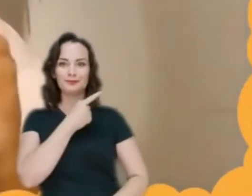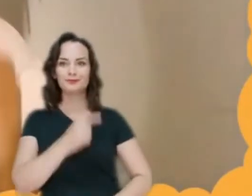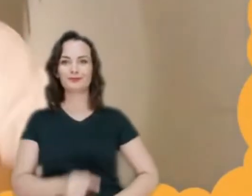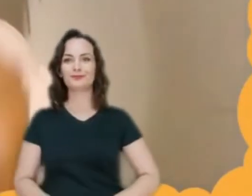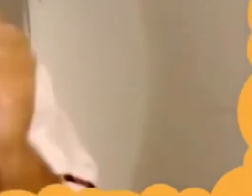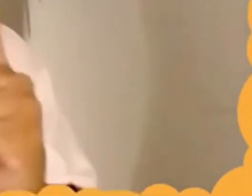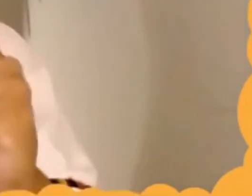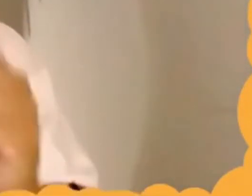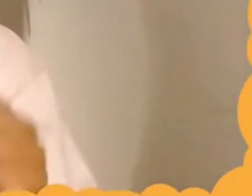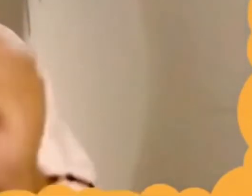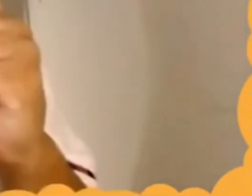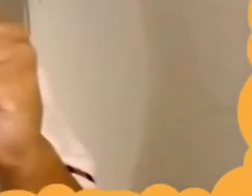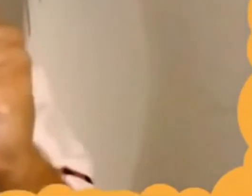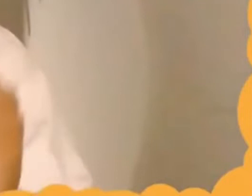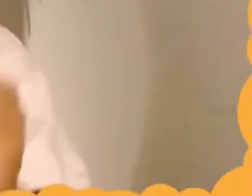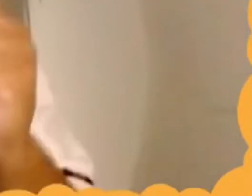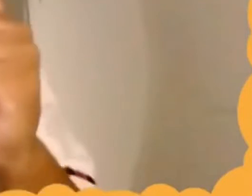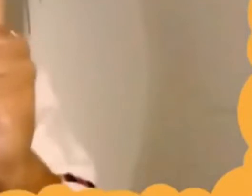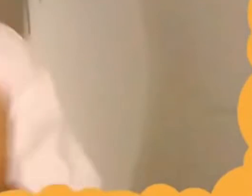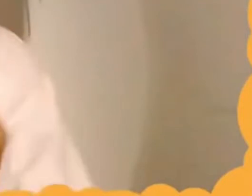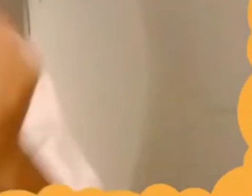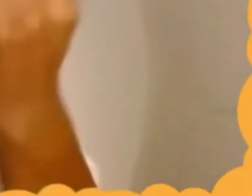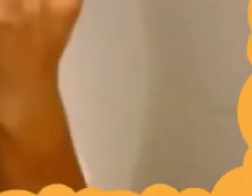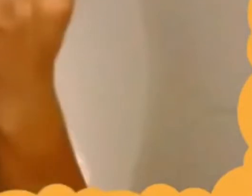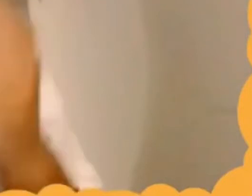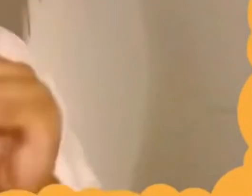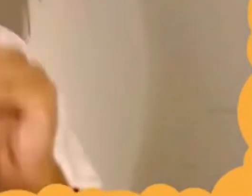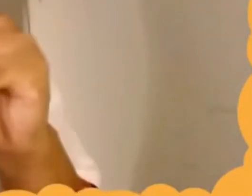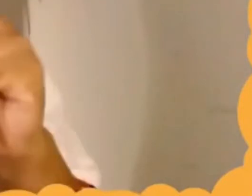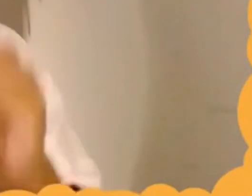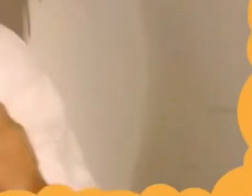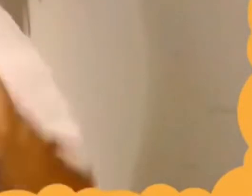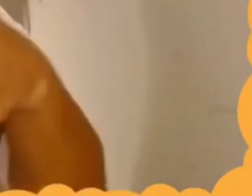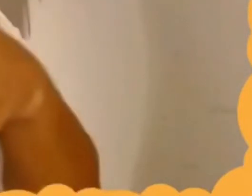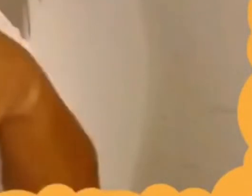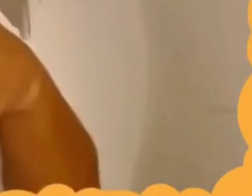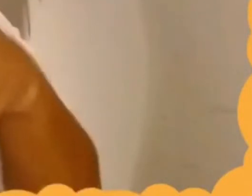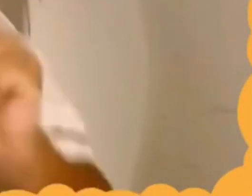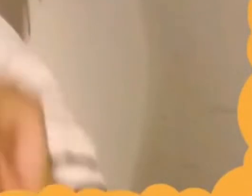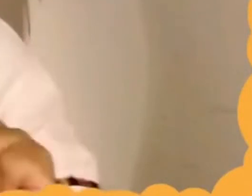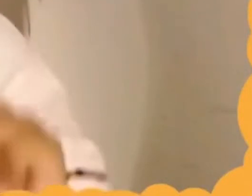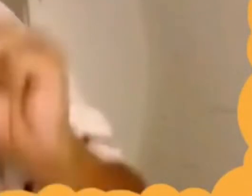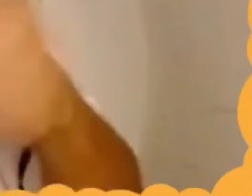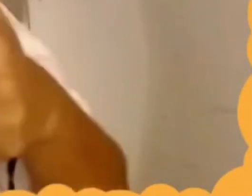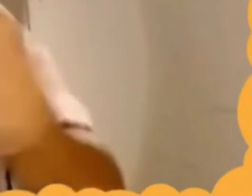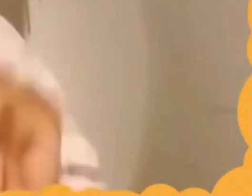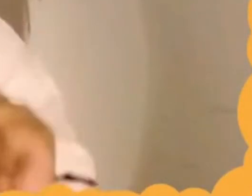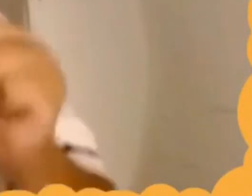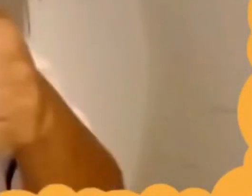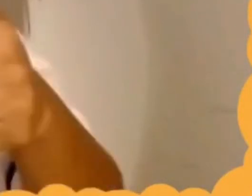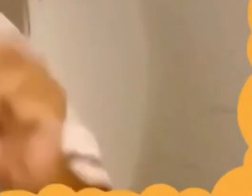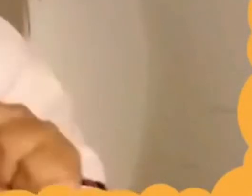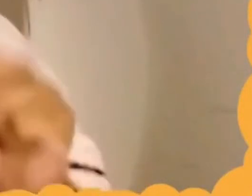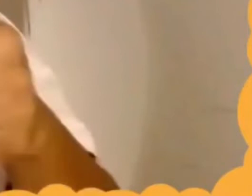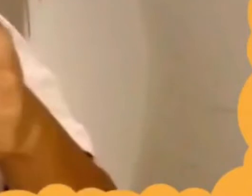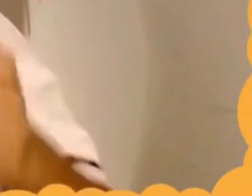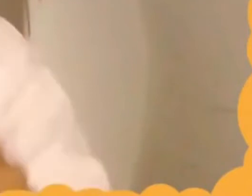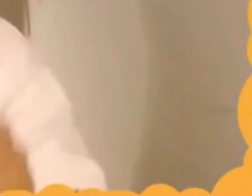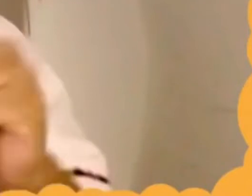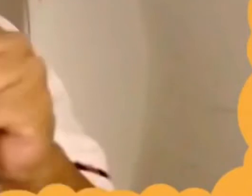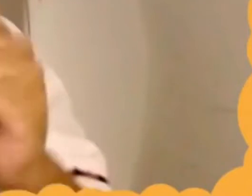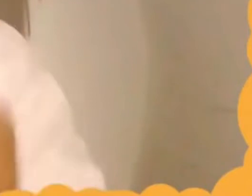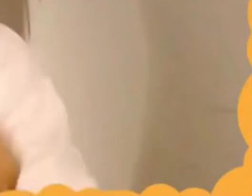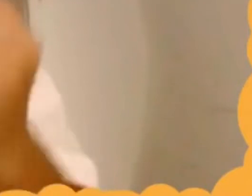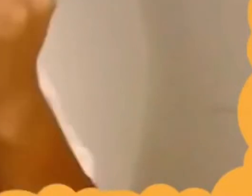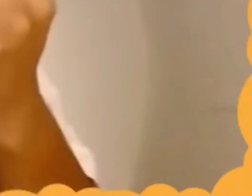Palo, Palo, Palo, Palo, Palo, Palito, Palo, E. E, E, E.